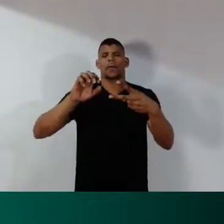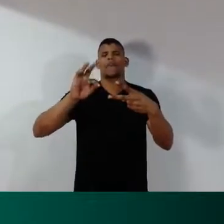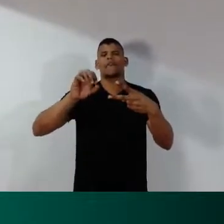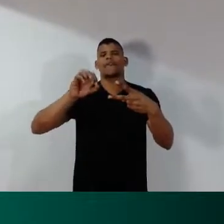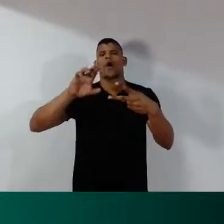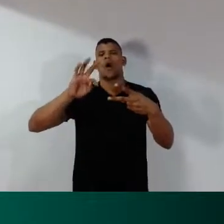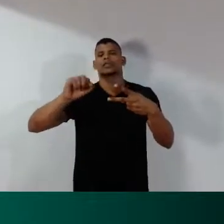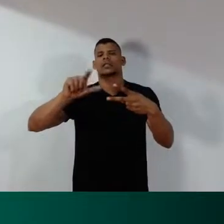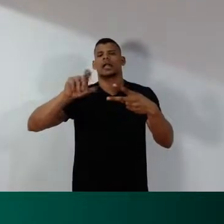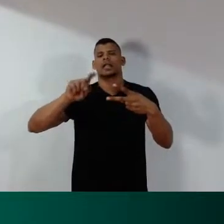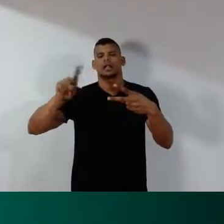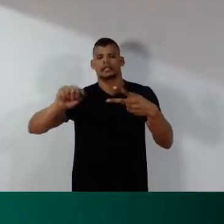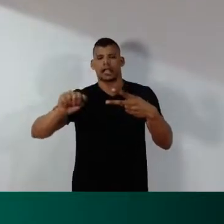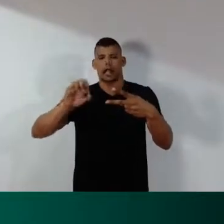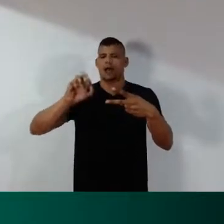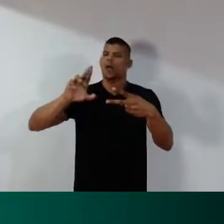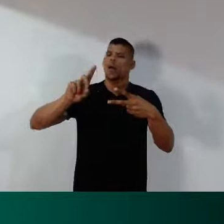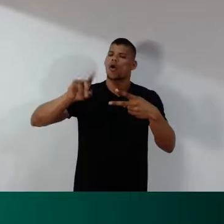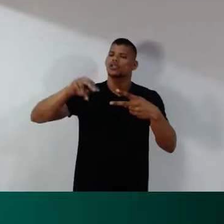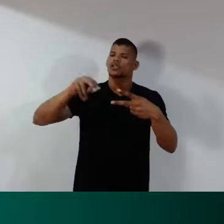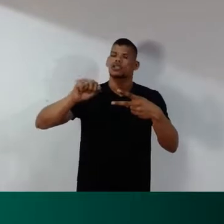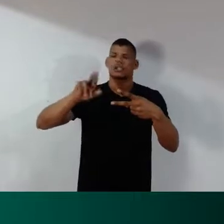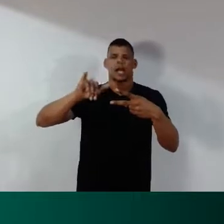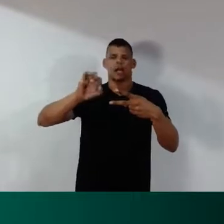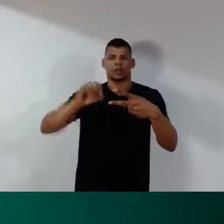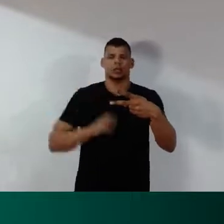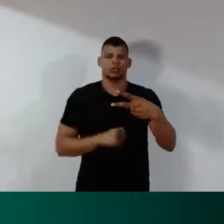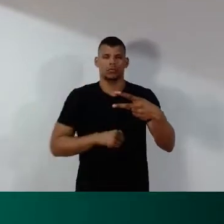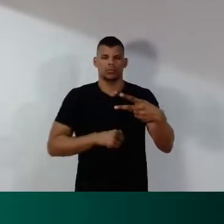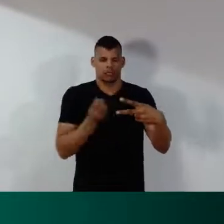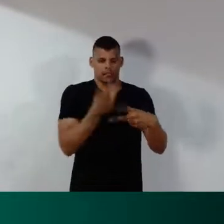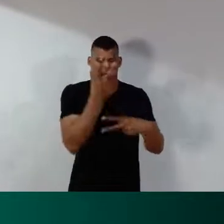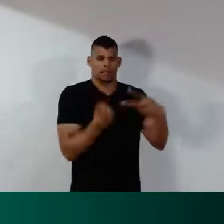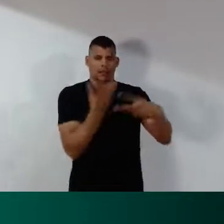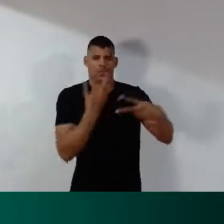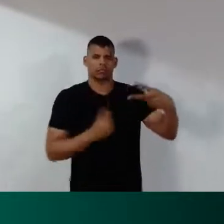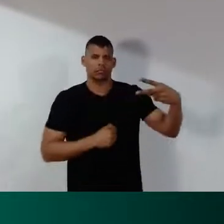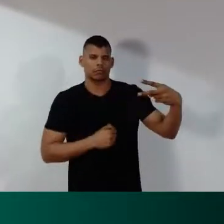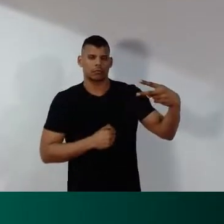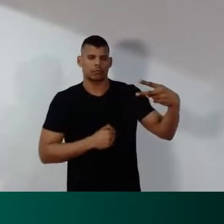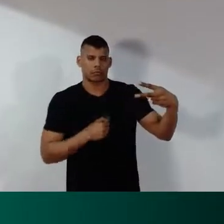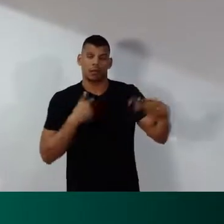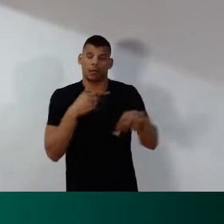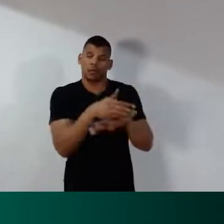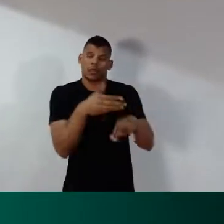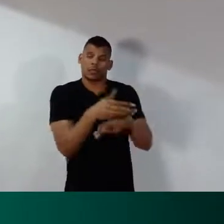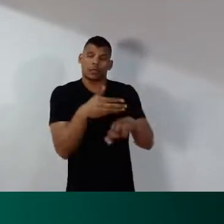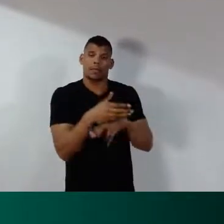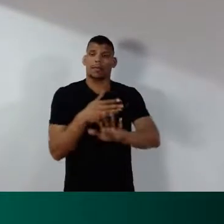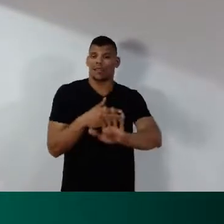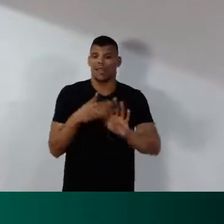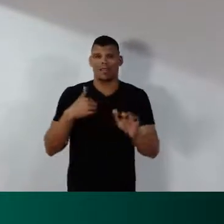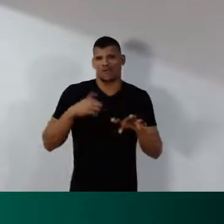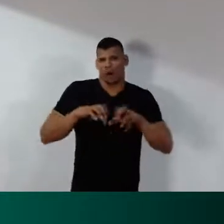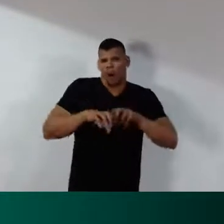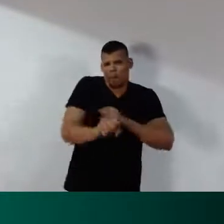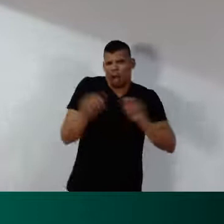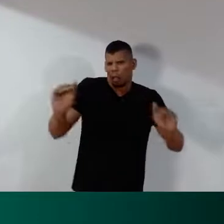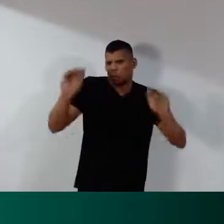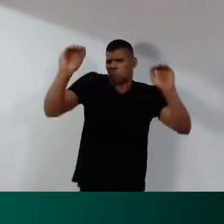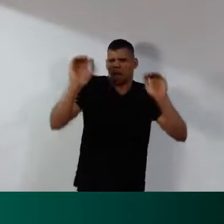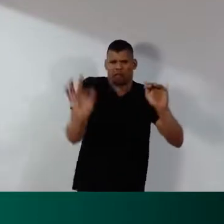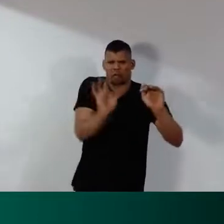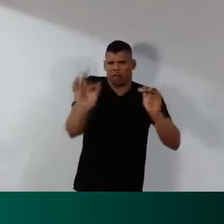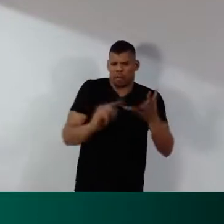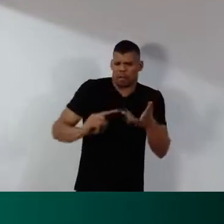internet Itaú que você lembra suricate Fortaleza ordinária duas criações por quais mas eu fiz para não teve na formação acadêmica nem